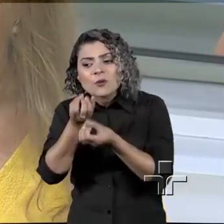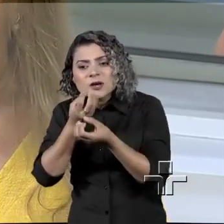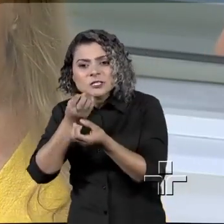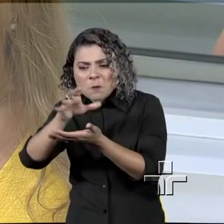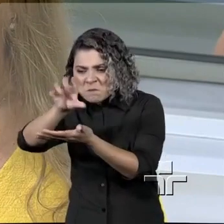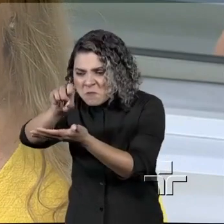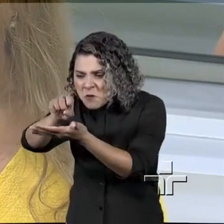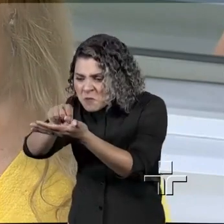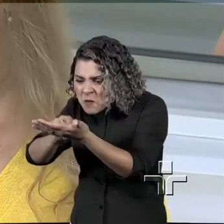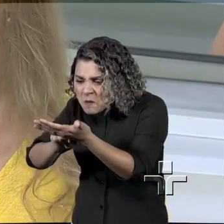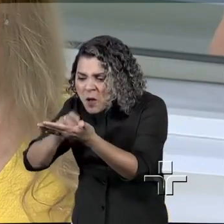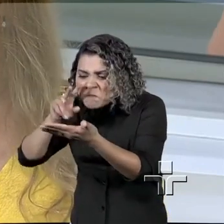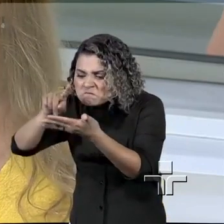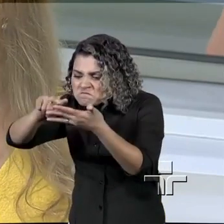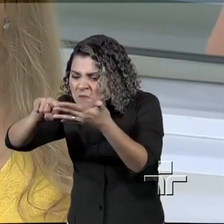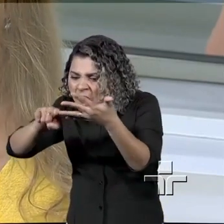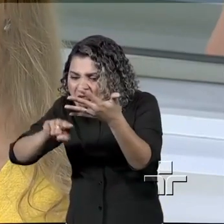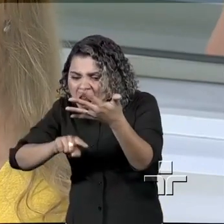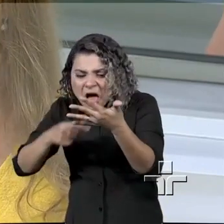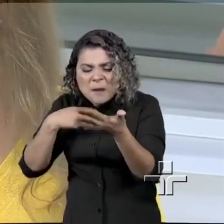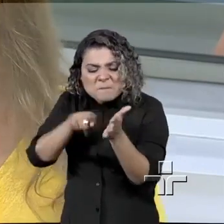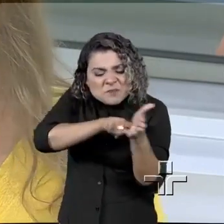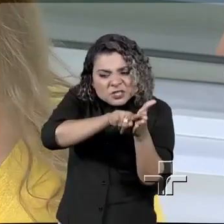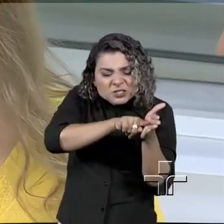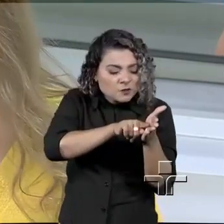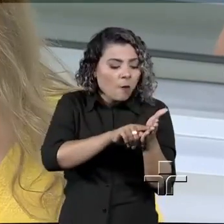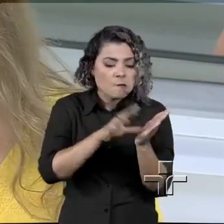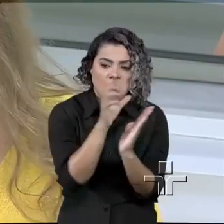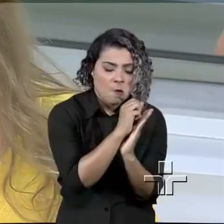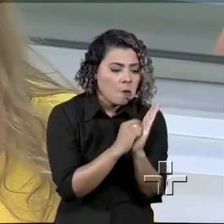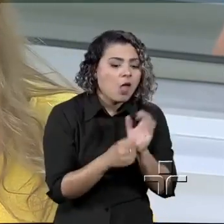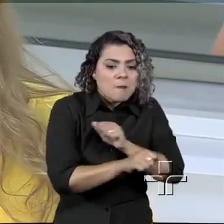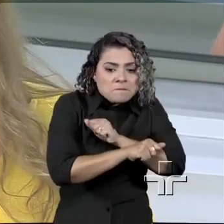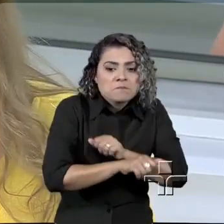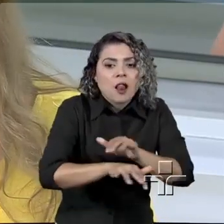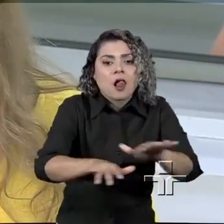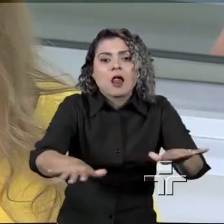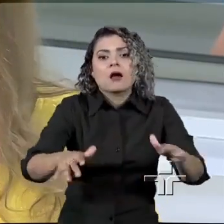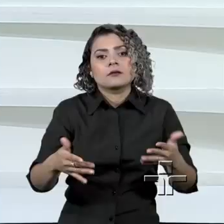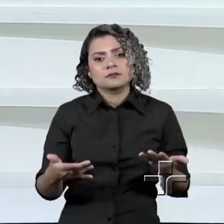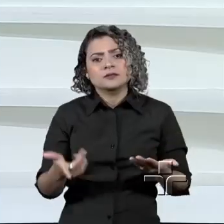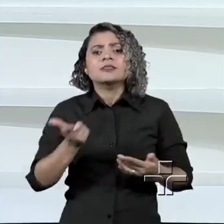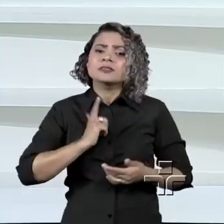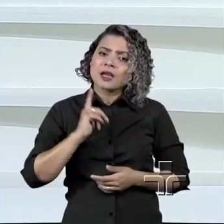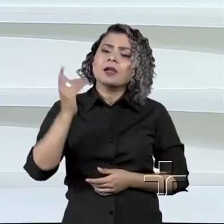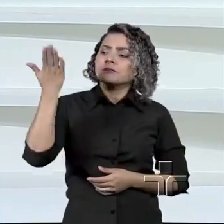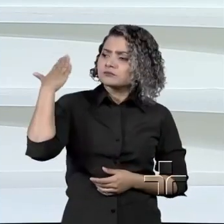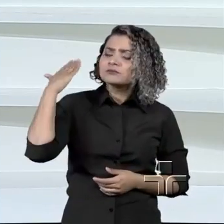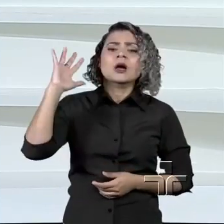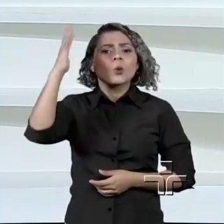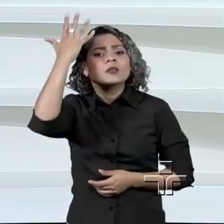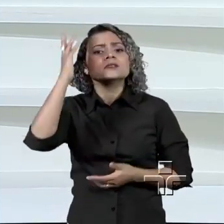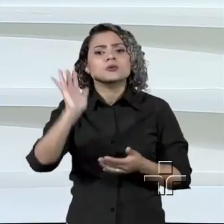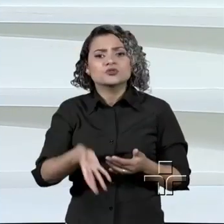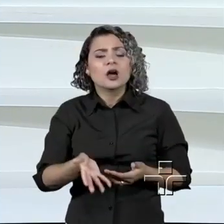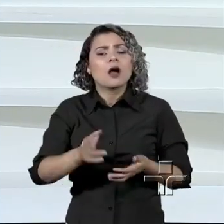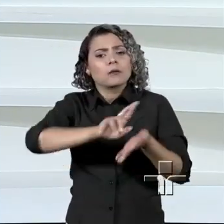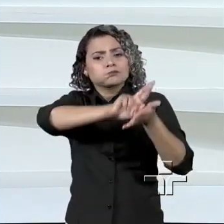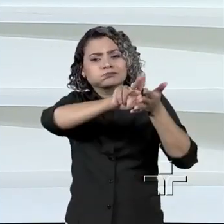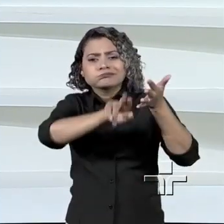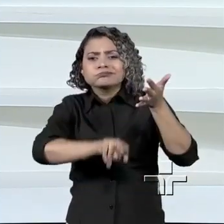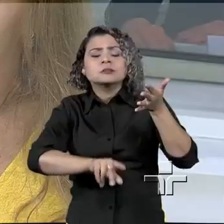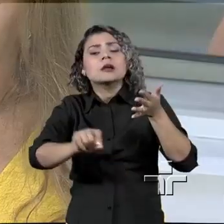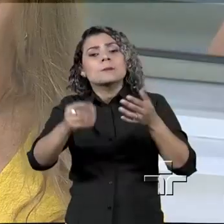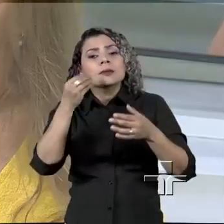procuro exemplos, eu vejo histórico mesmo de situações que já aconteceram para poder,